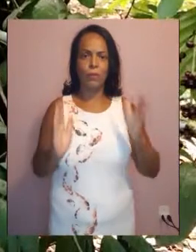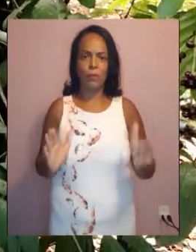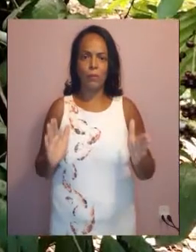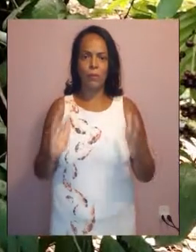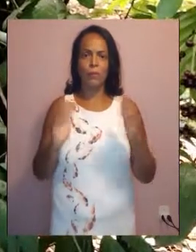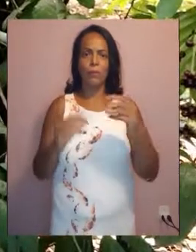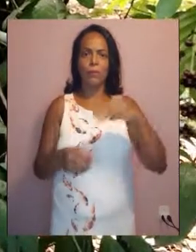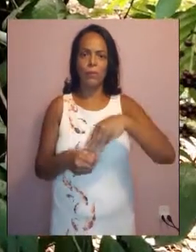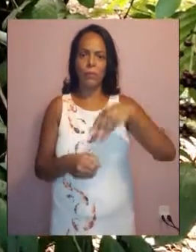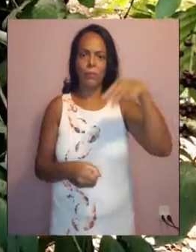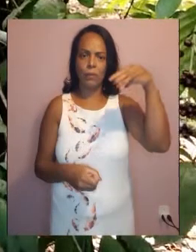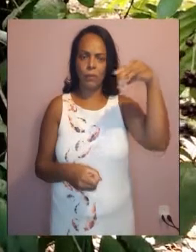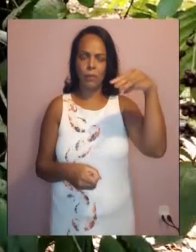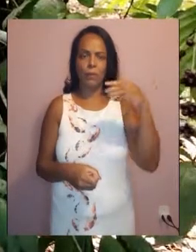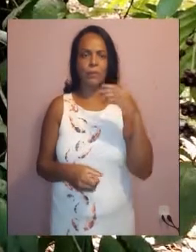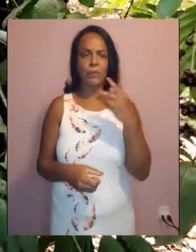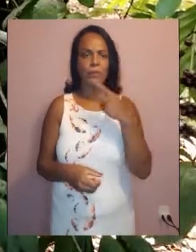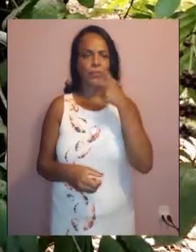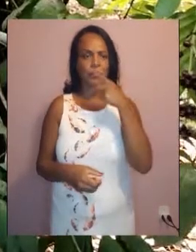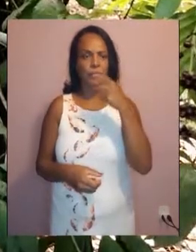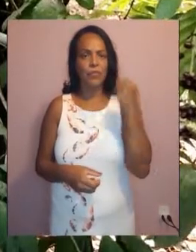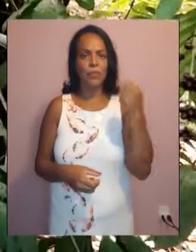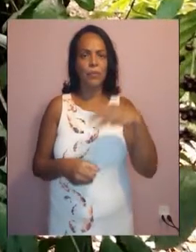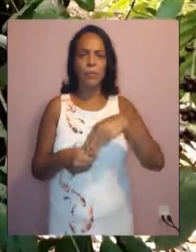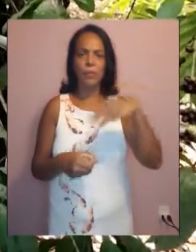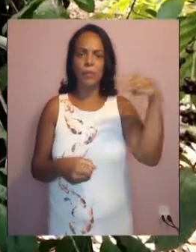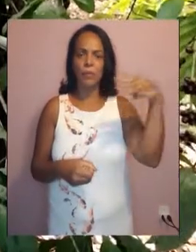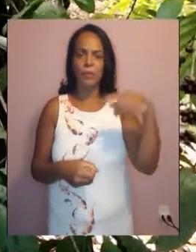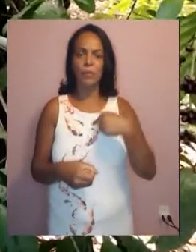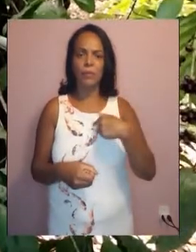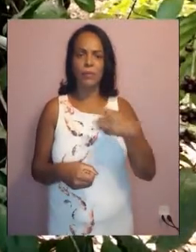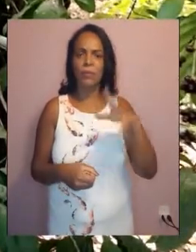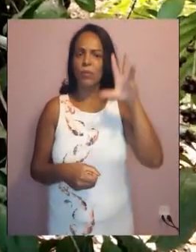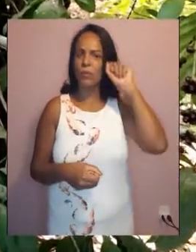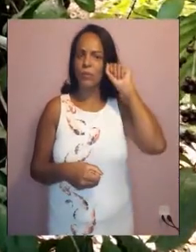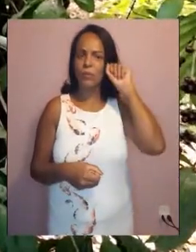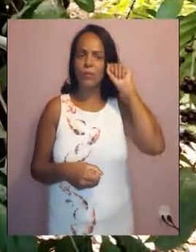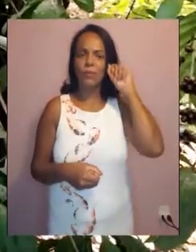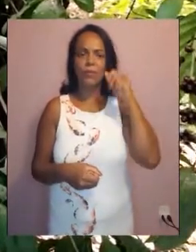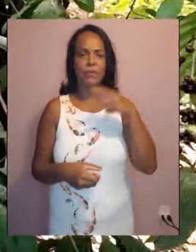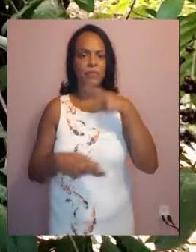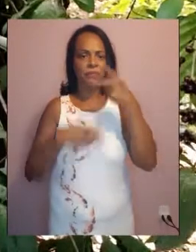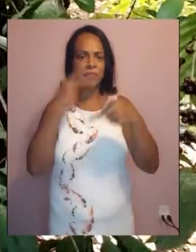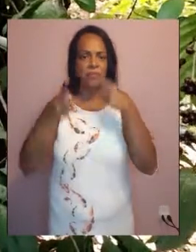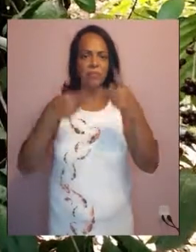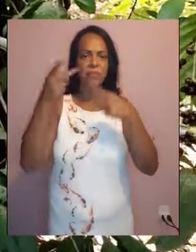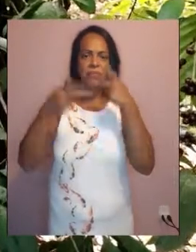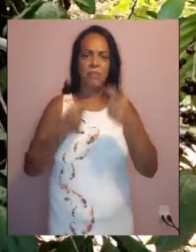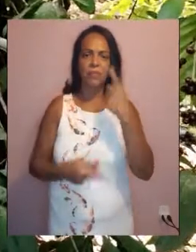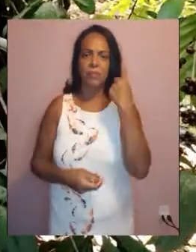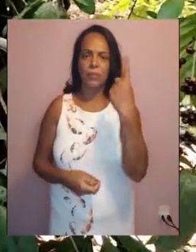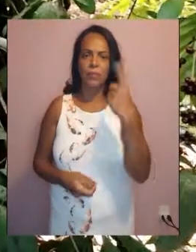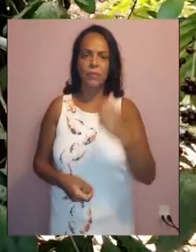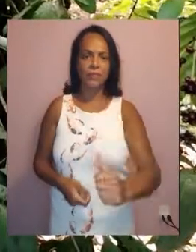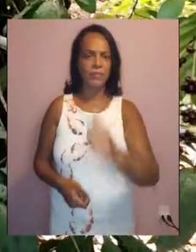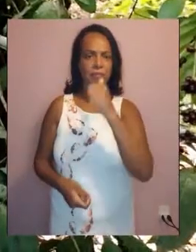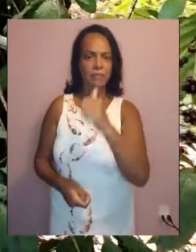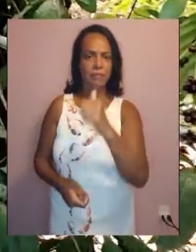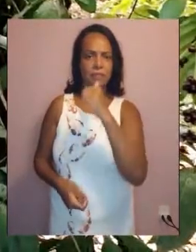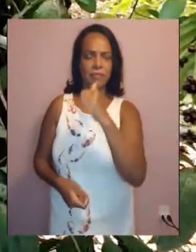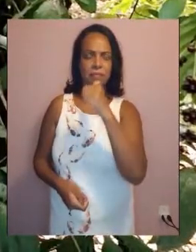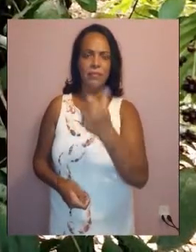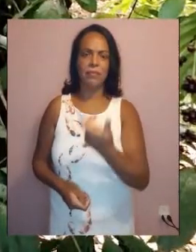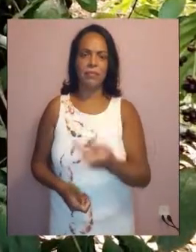Irineu, eu ouço falar de uma bebida que os caboclos aqui tomam,